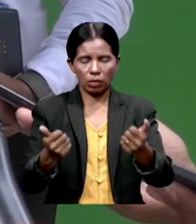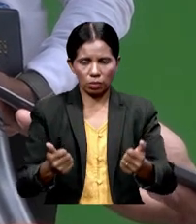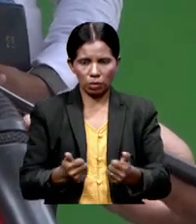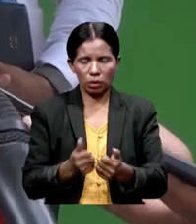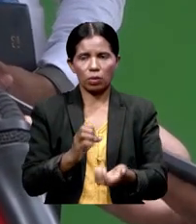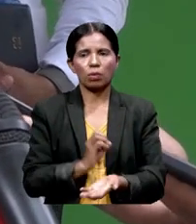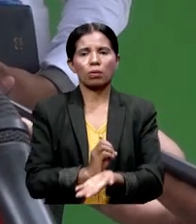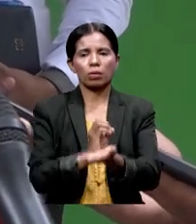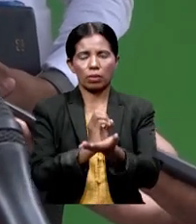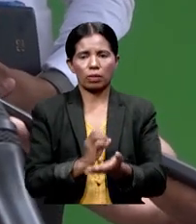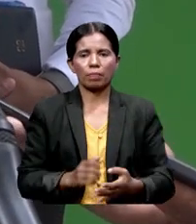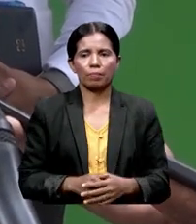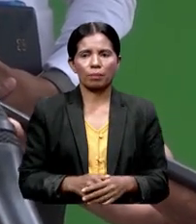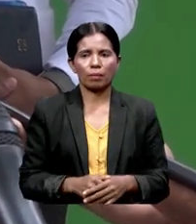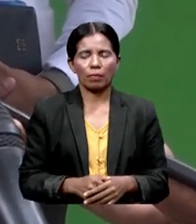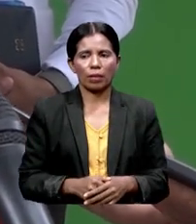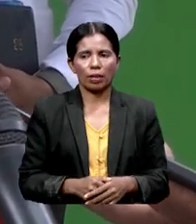Raioa.